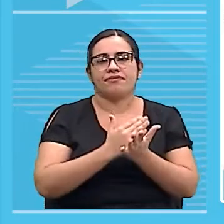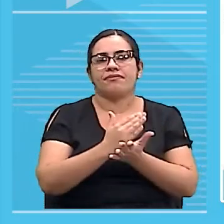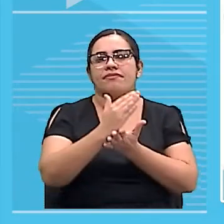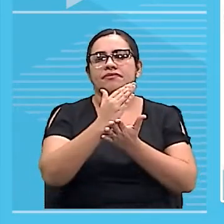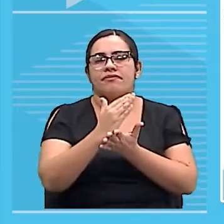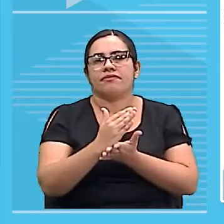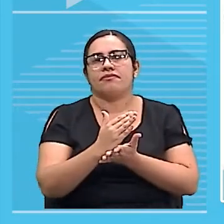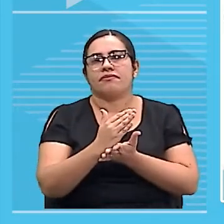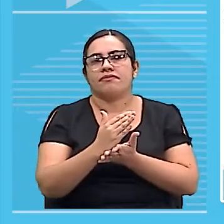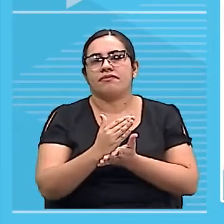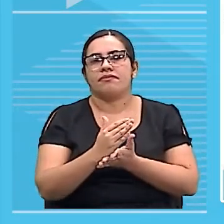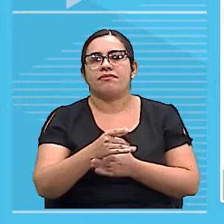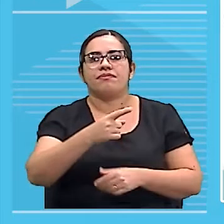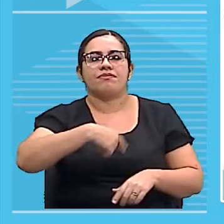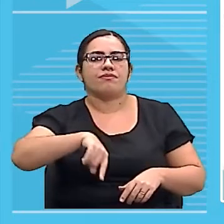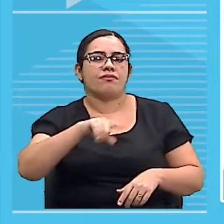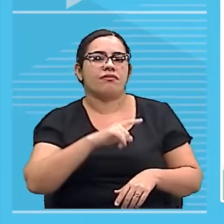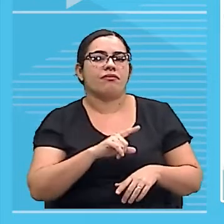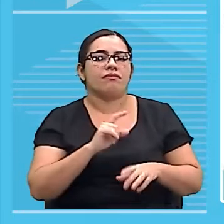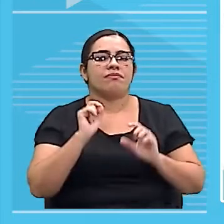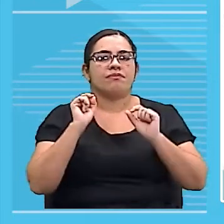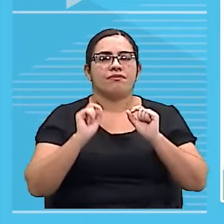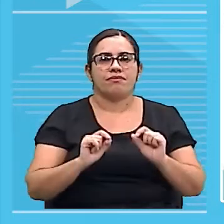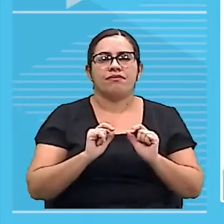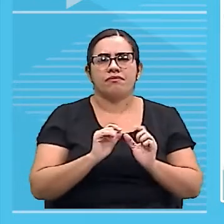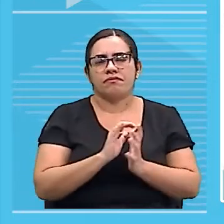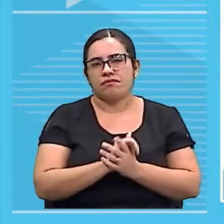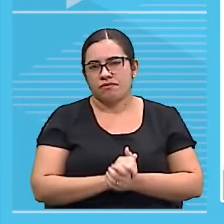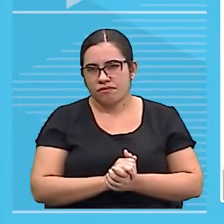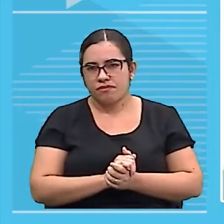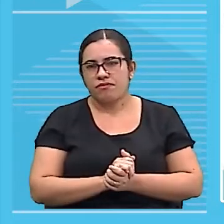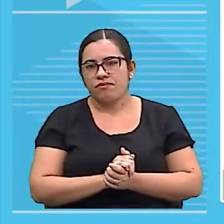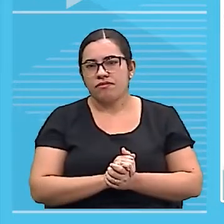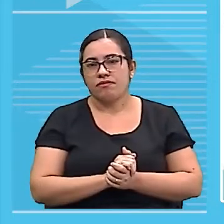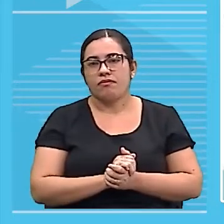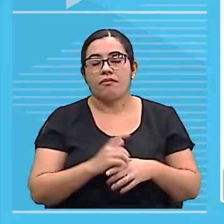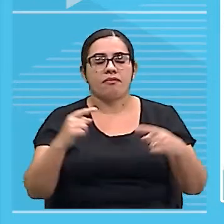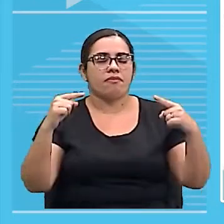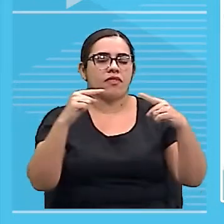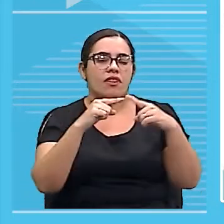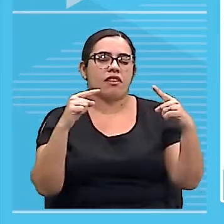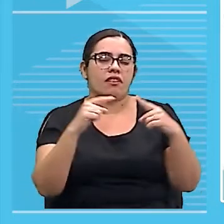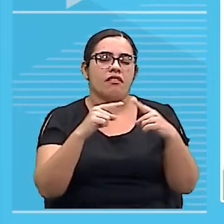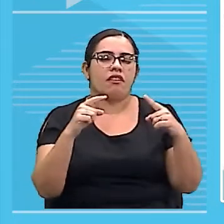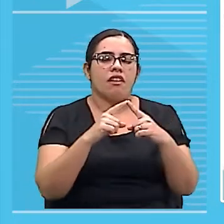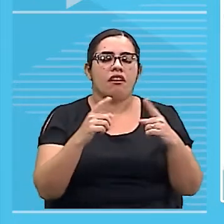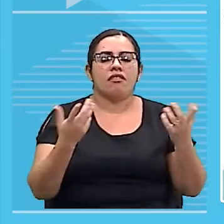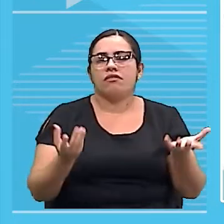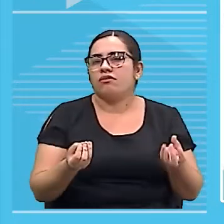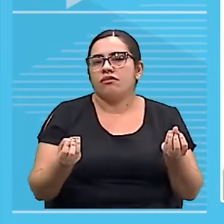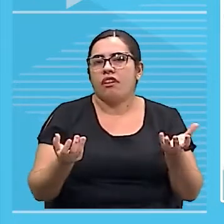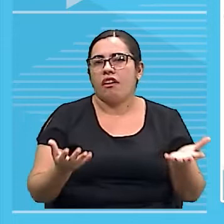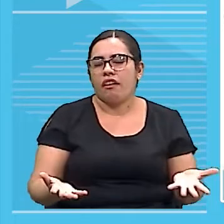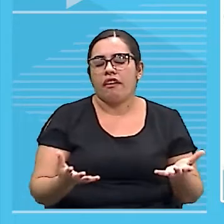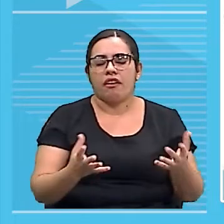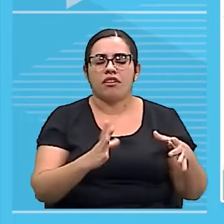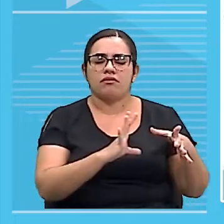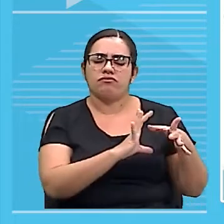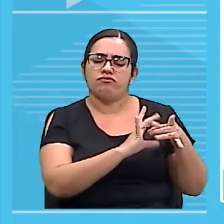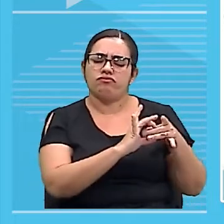começar eu tenho que definir para você o que é uma associação de resistores